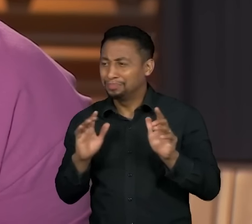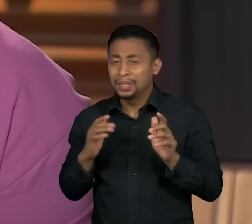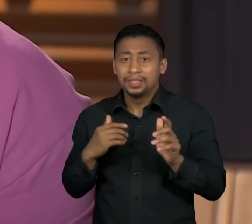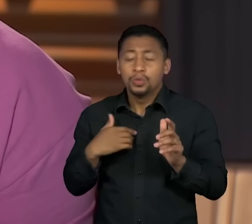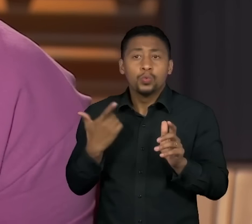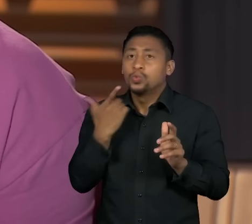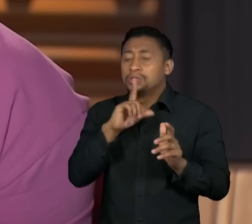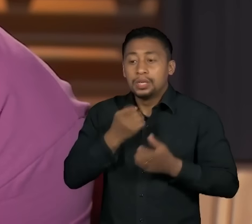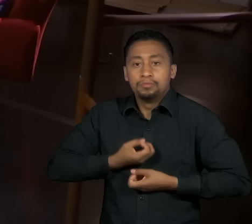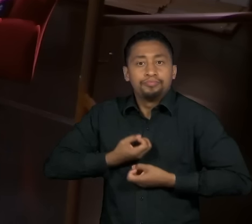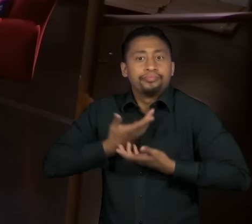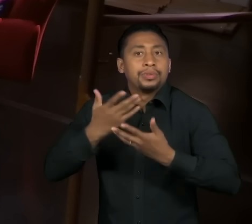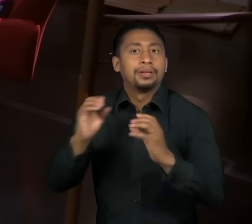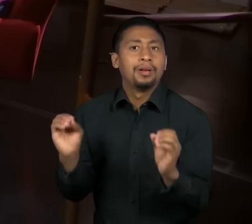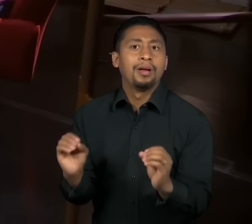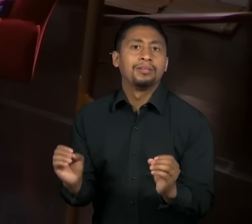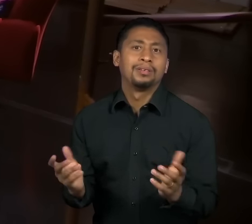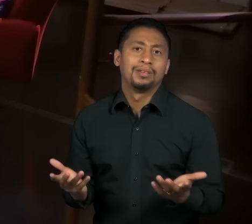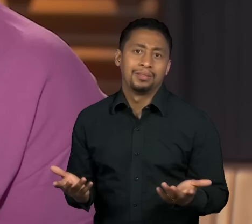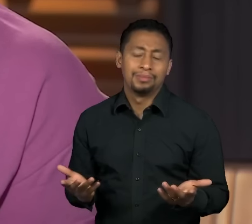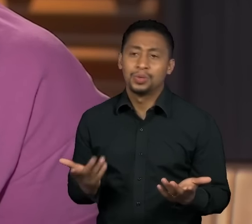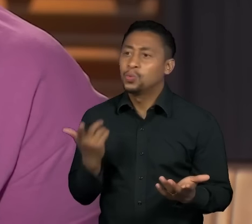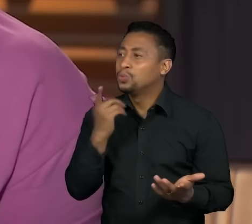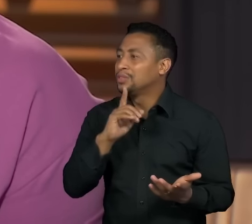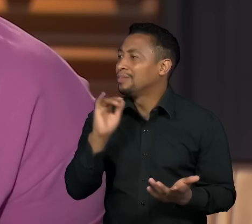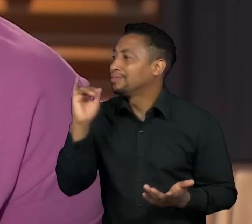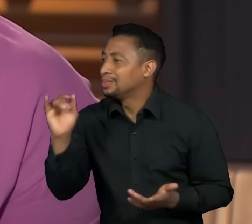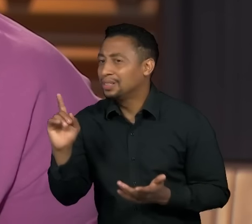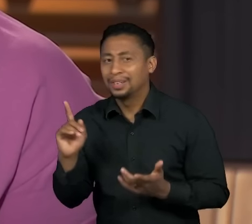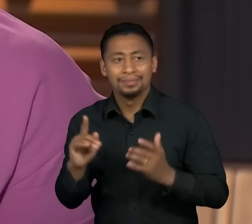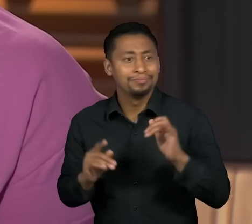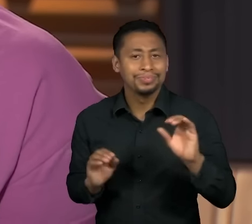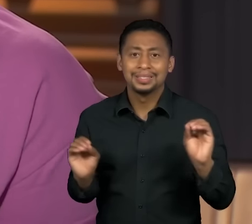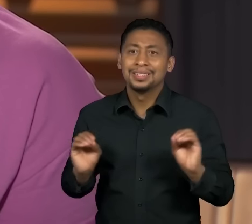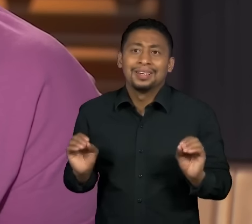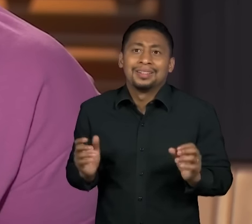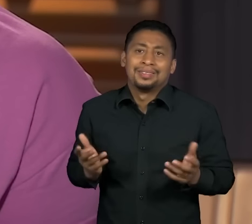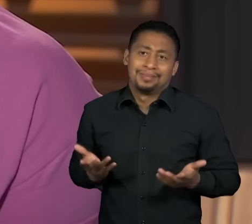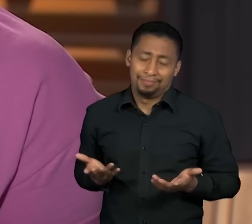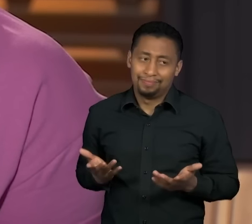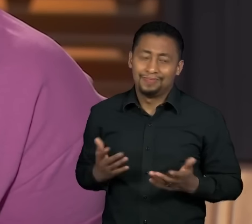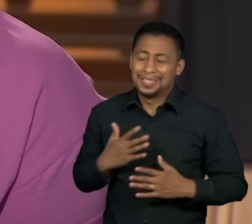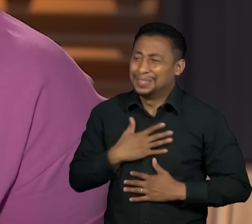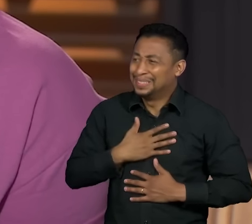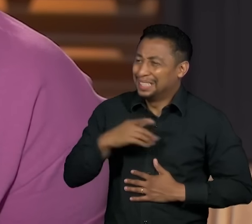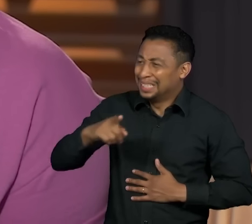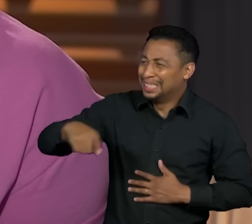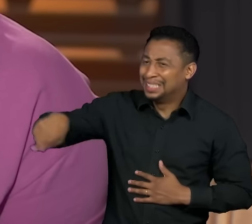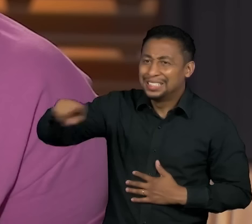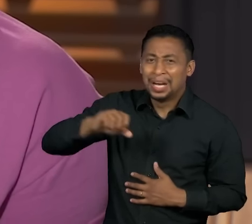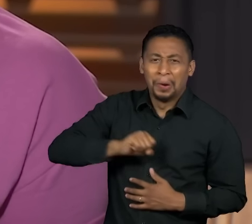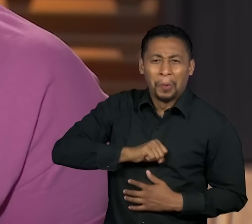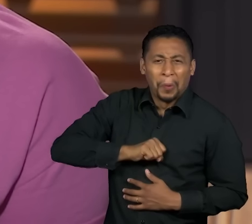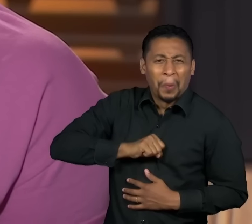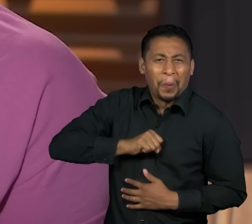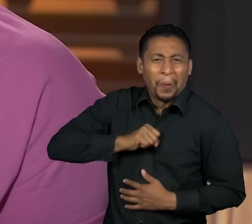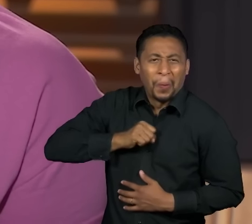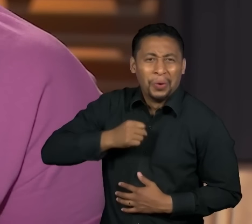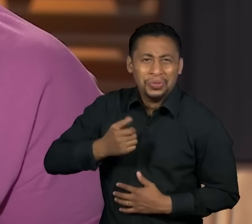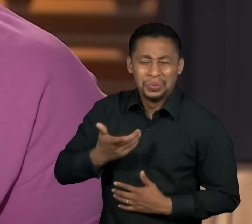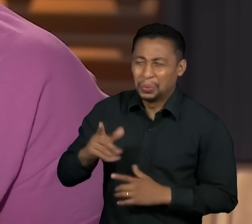também. E esse discurso de ódio tão horrível e profundo